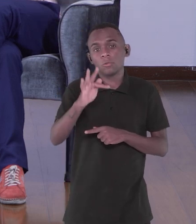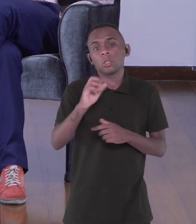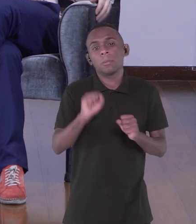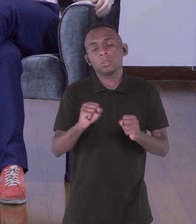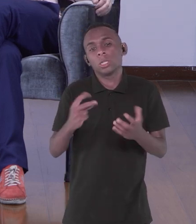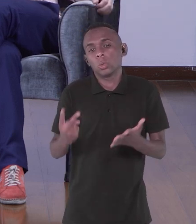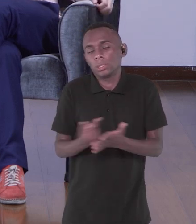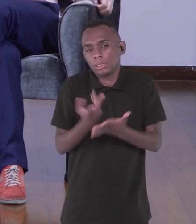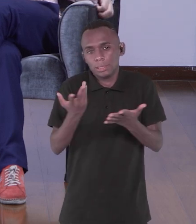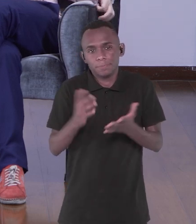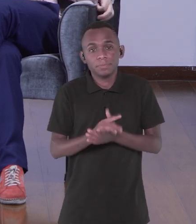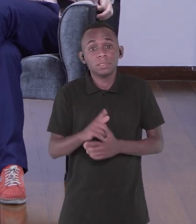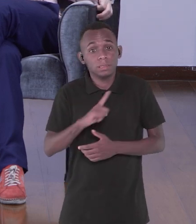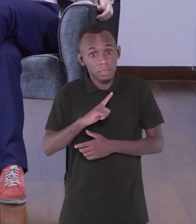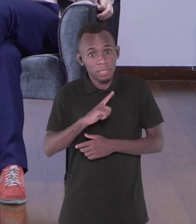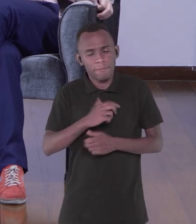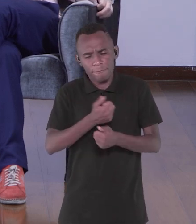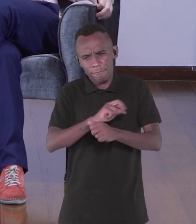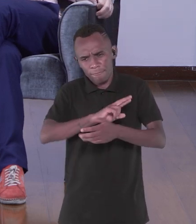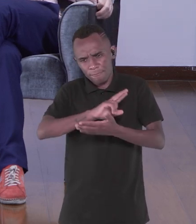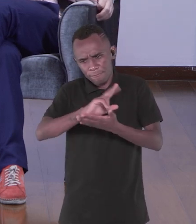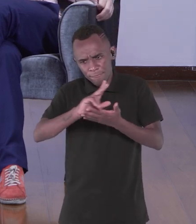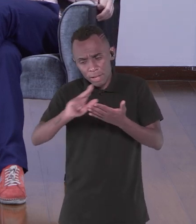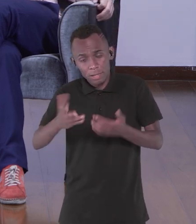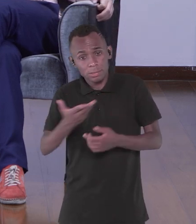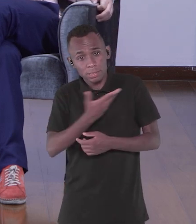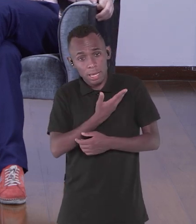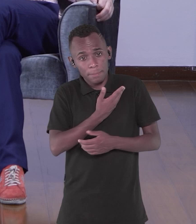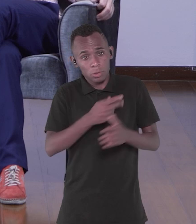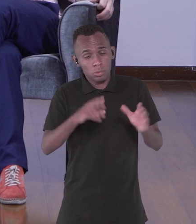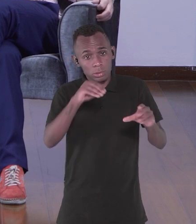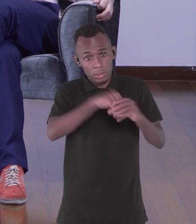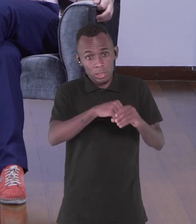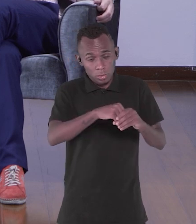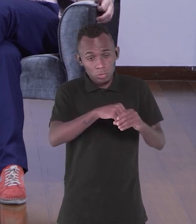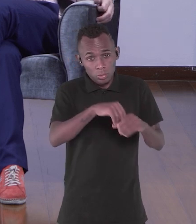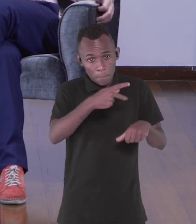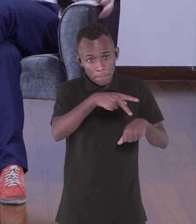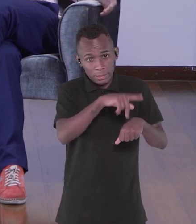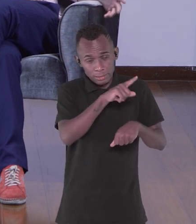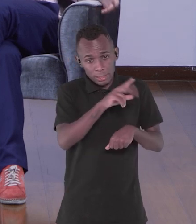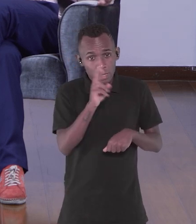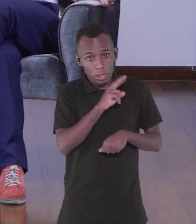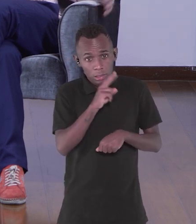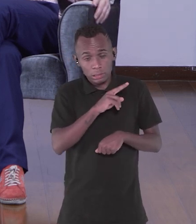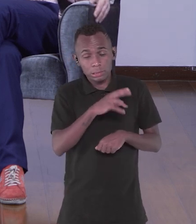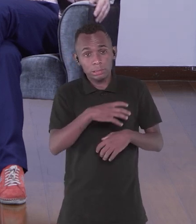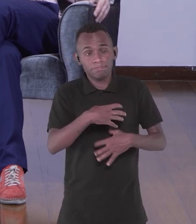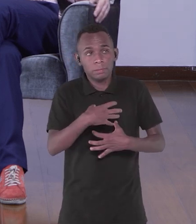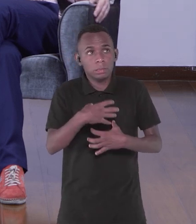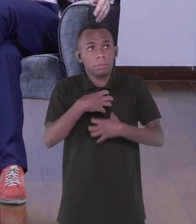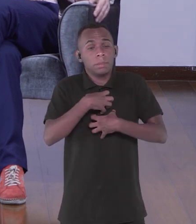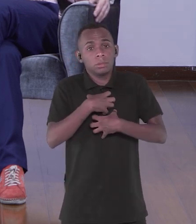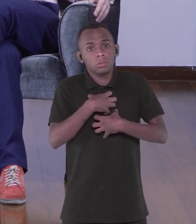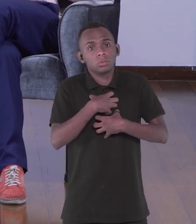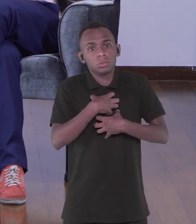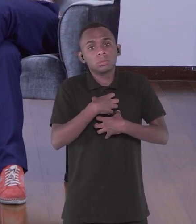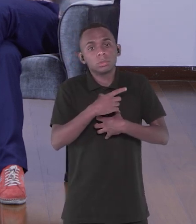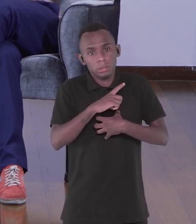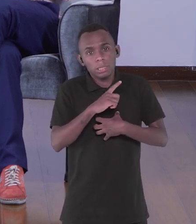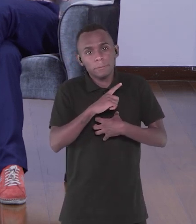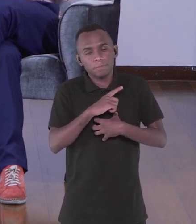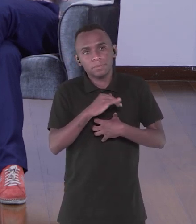Eu tenho muitos amigos lá e eles dizem de uma forma muito clara que está todo mundo em choque, porque